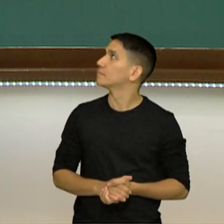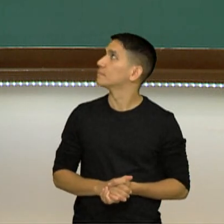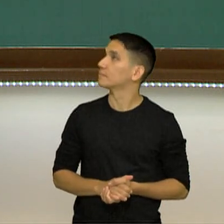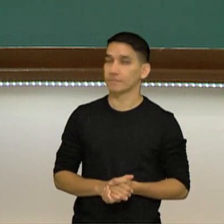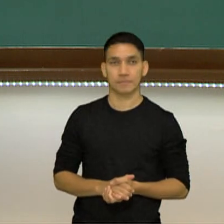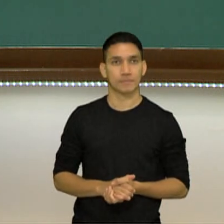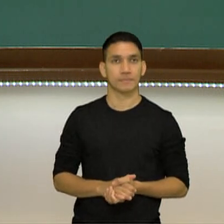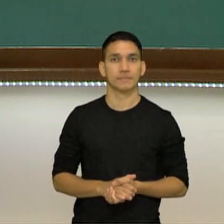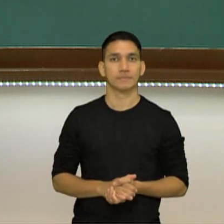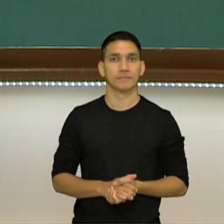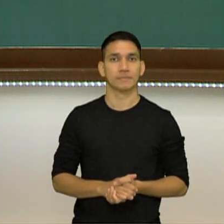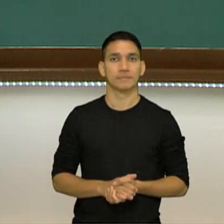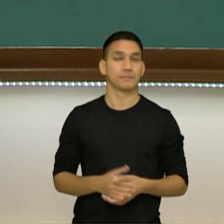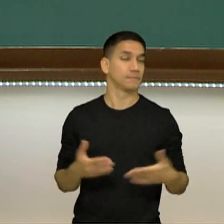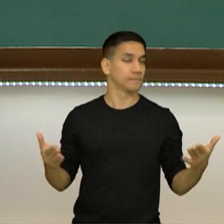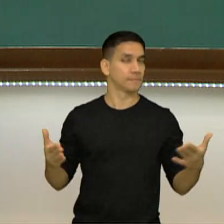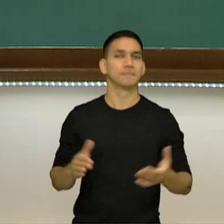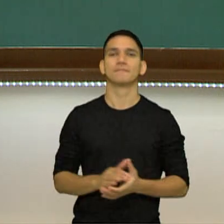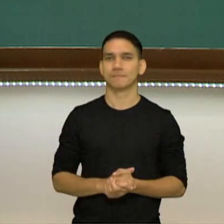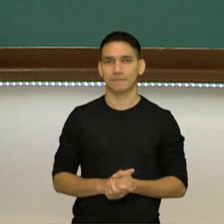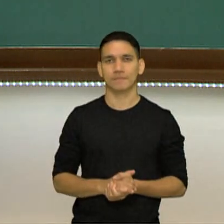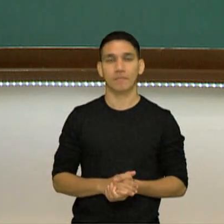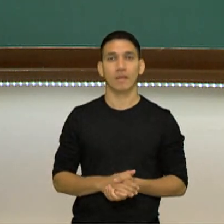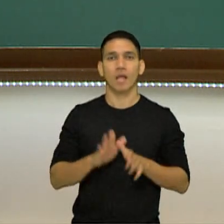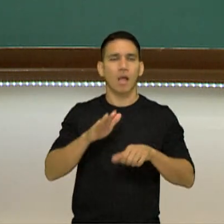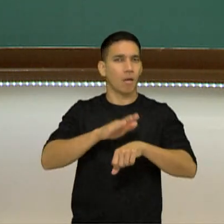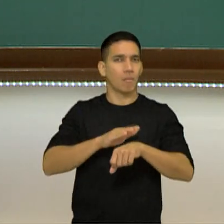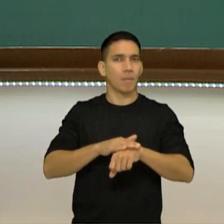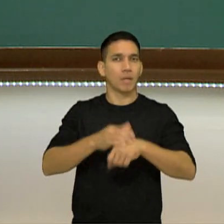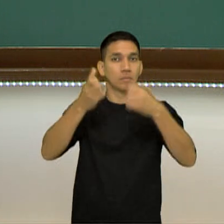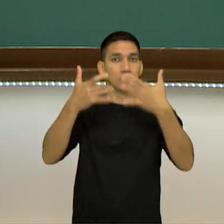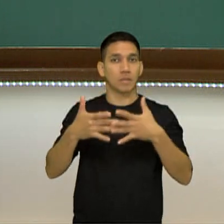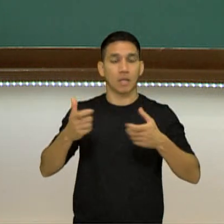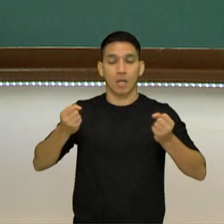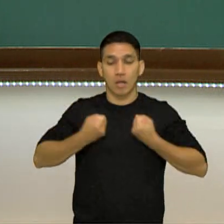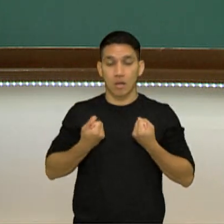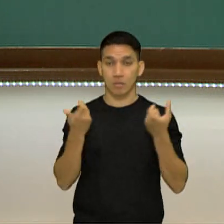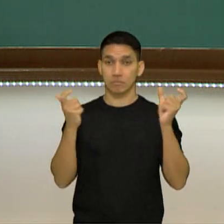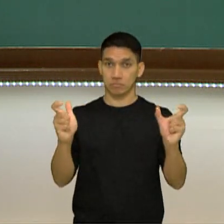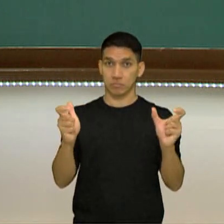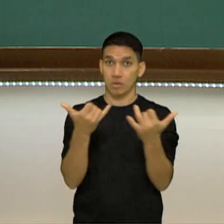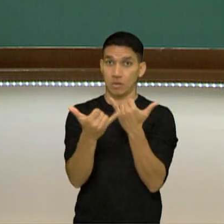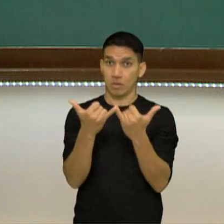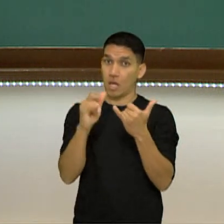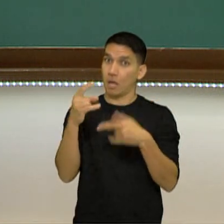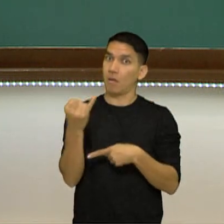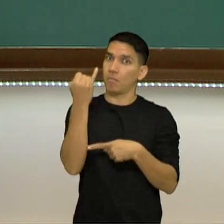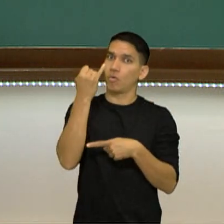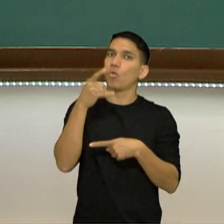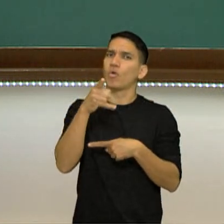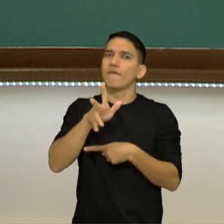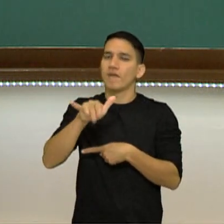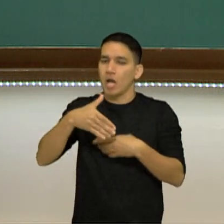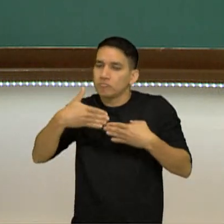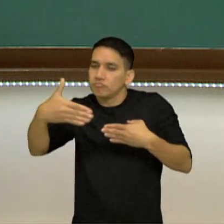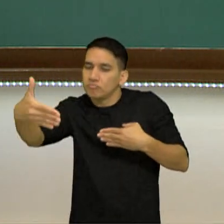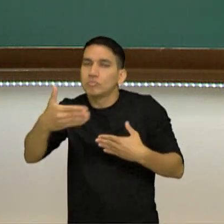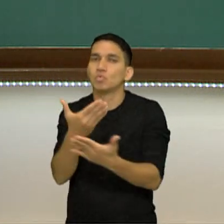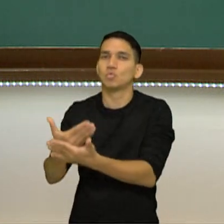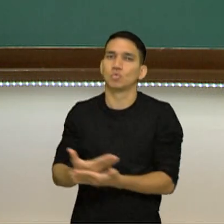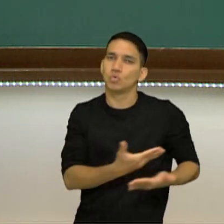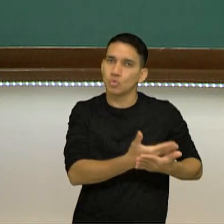mesma parte literal, eles são monômios semelhantes. Então, olha lá, 3x e 4x são semelhantes. Só que a parte literal